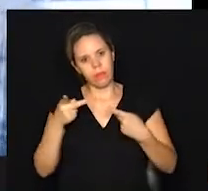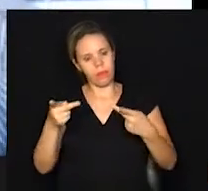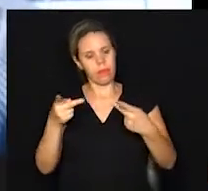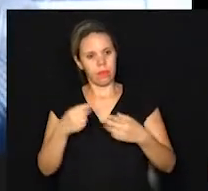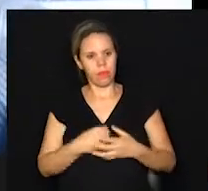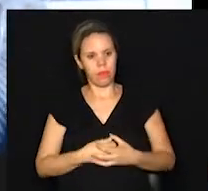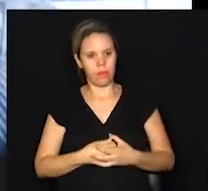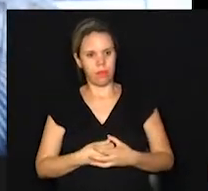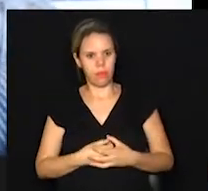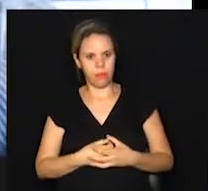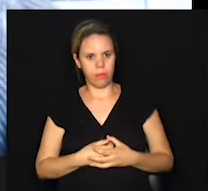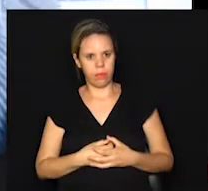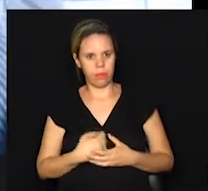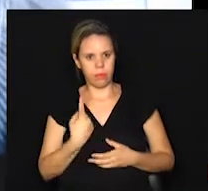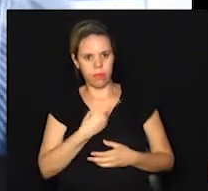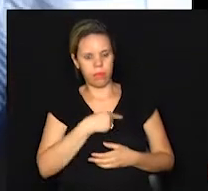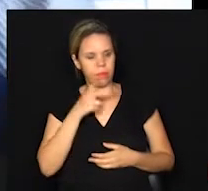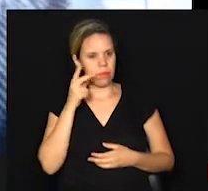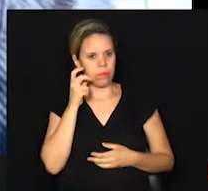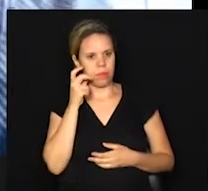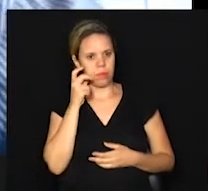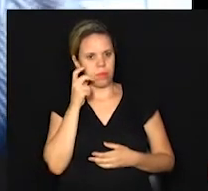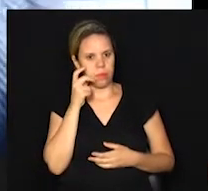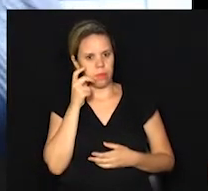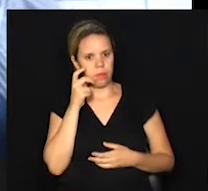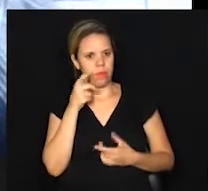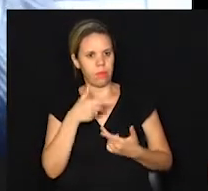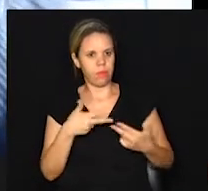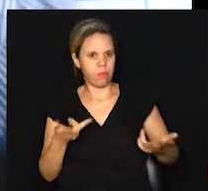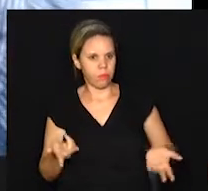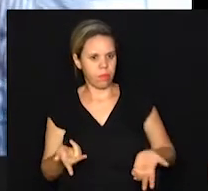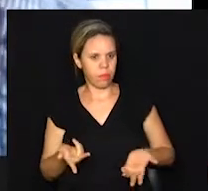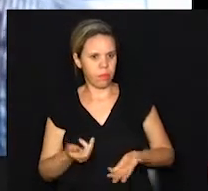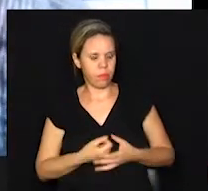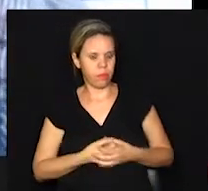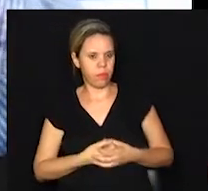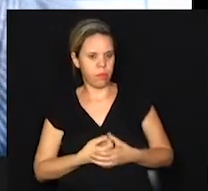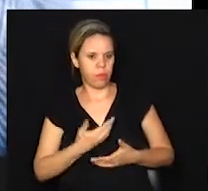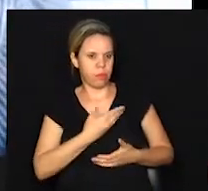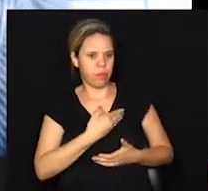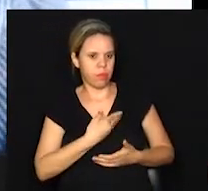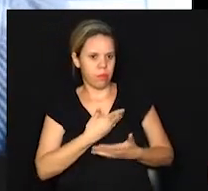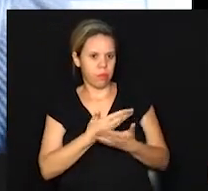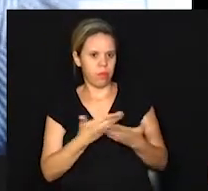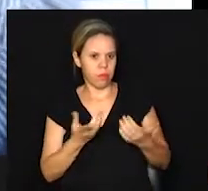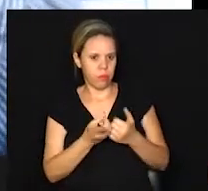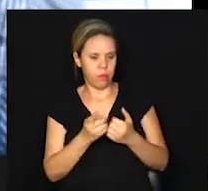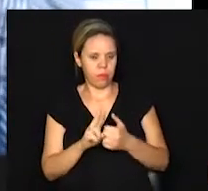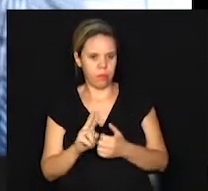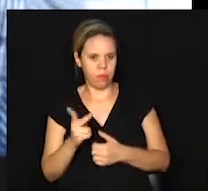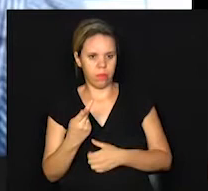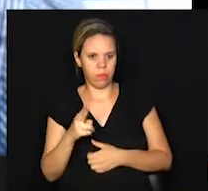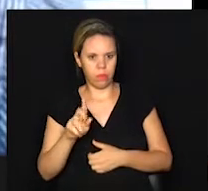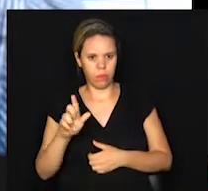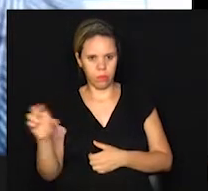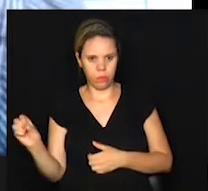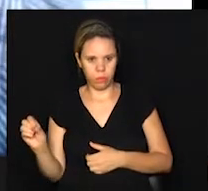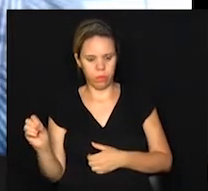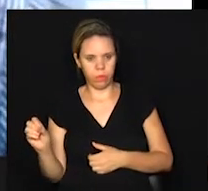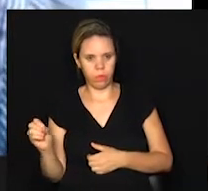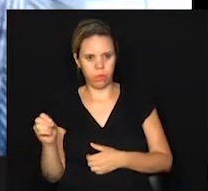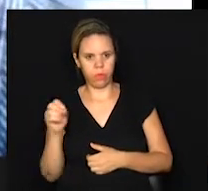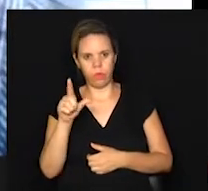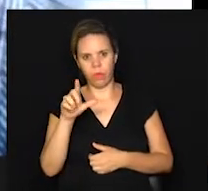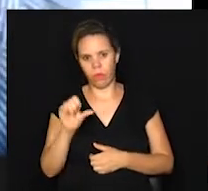disposição para nos escutar, num caso que, como meus colegas, o doutor Hugo e o professor Luiz Fernando